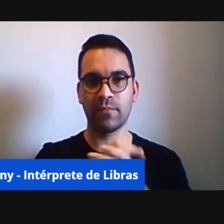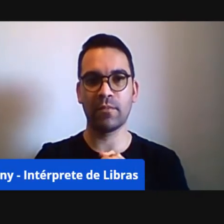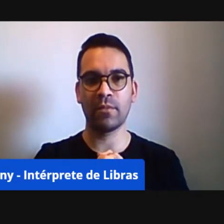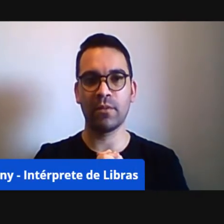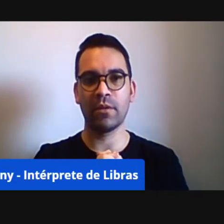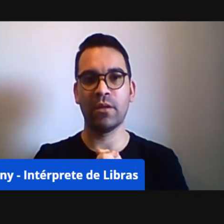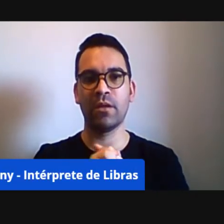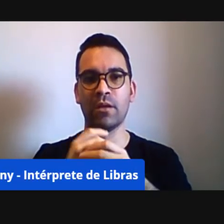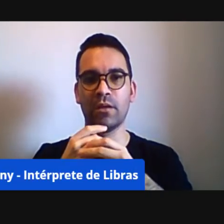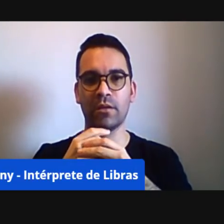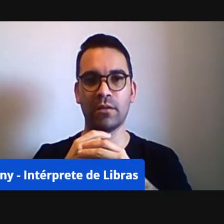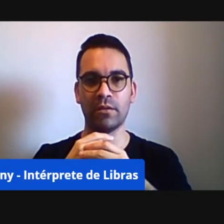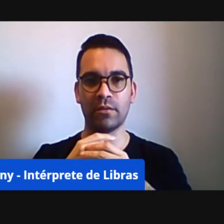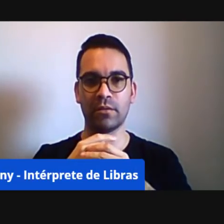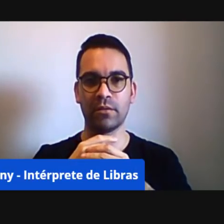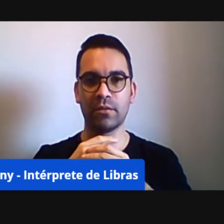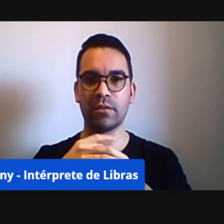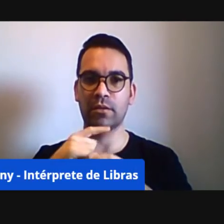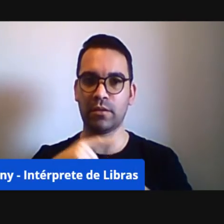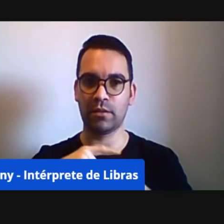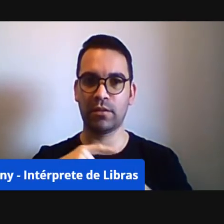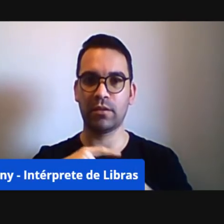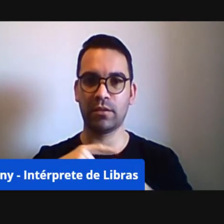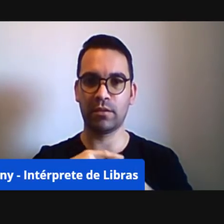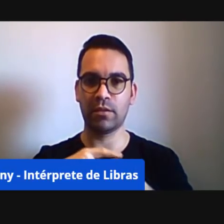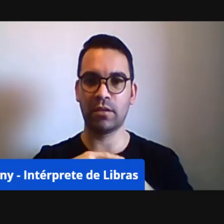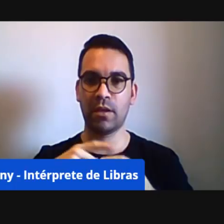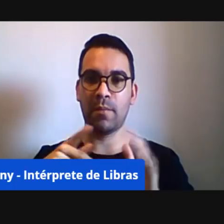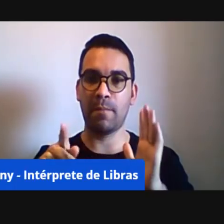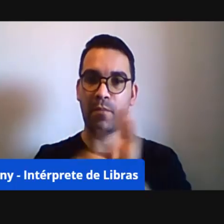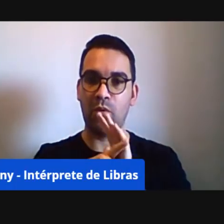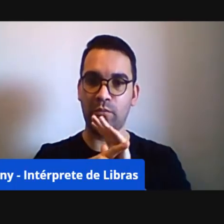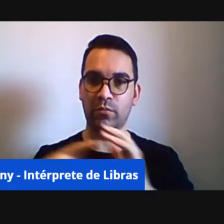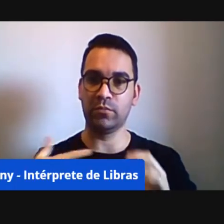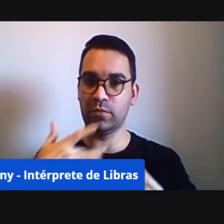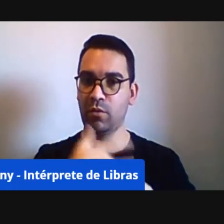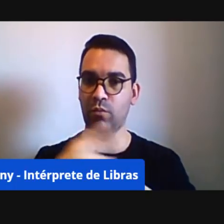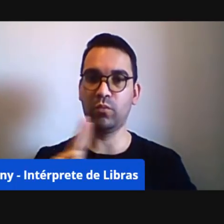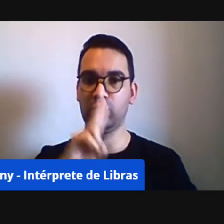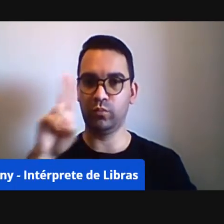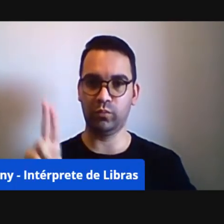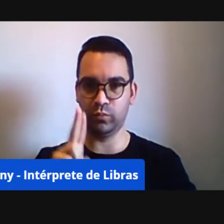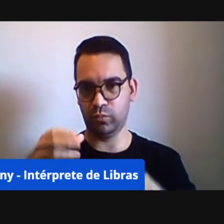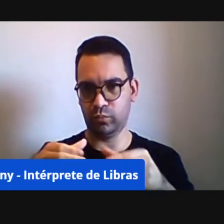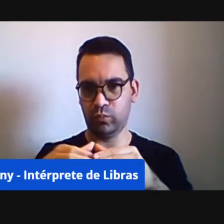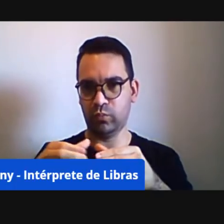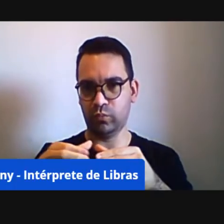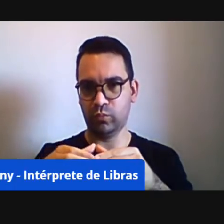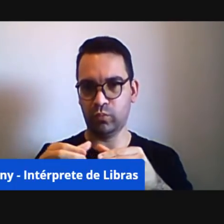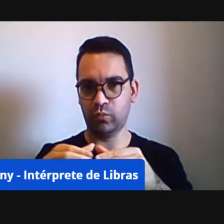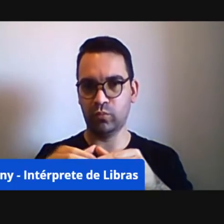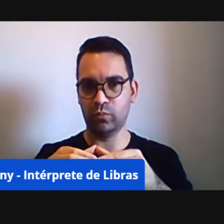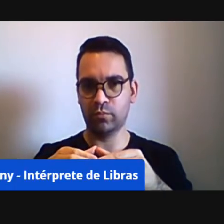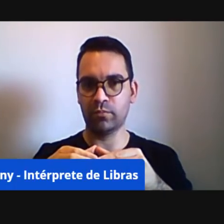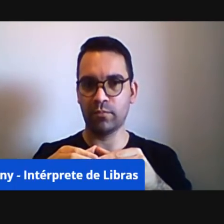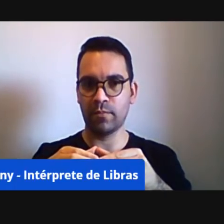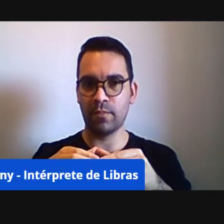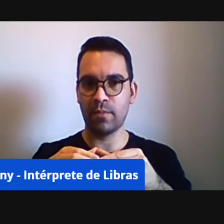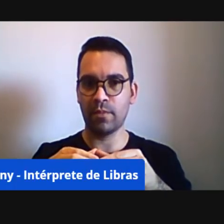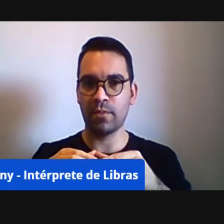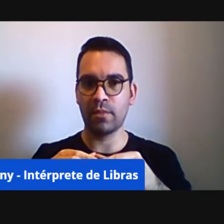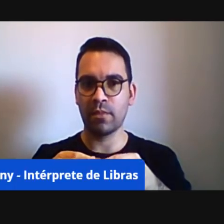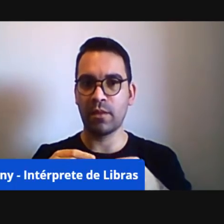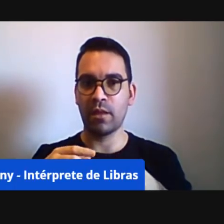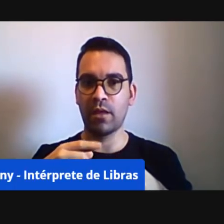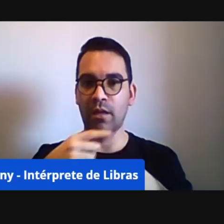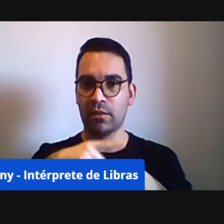para trazer um ajuste melhor no seu rosto. De qualquer forma, apesar dessa máscara ela ser de tripla